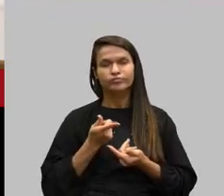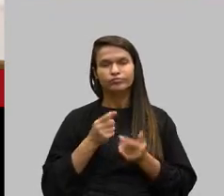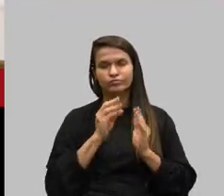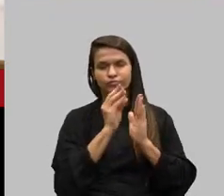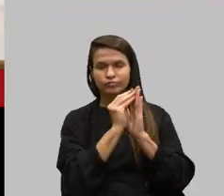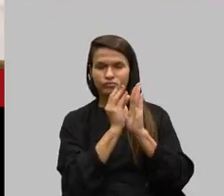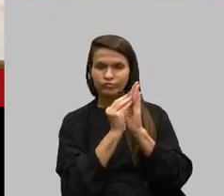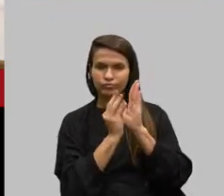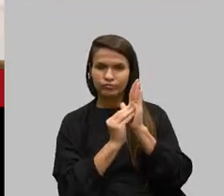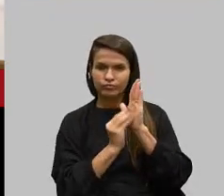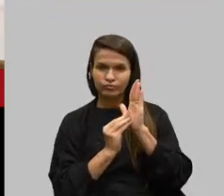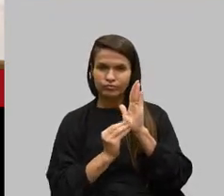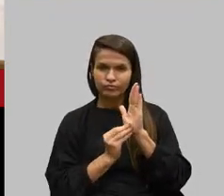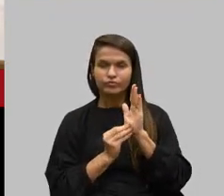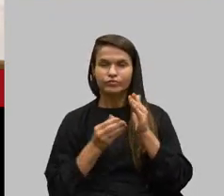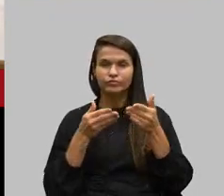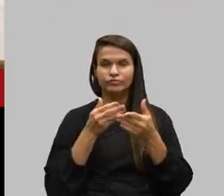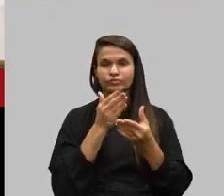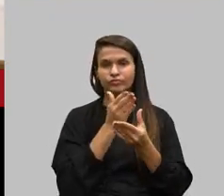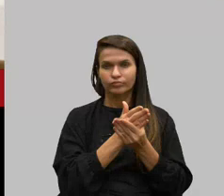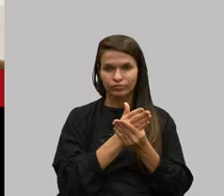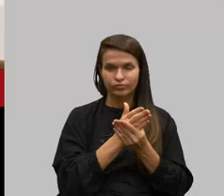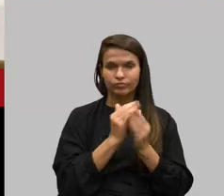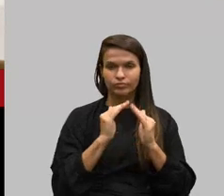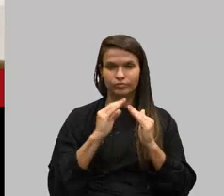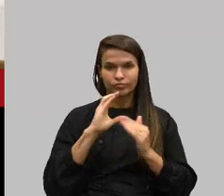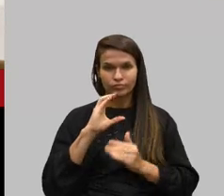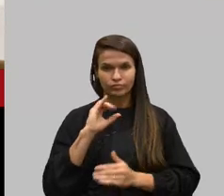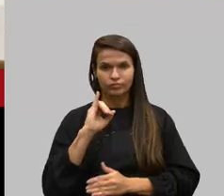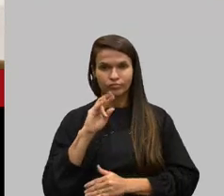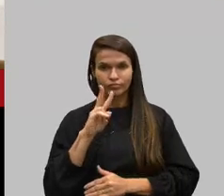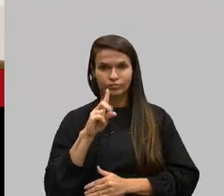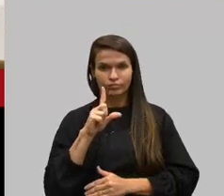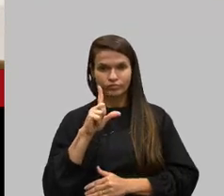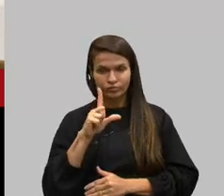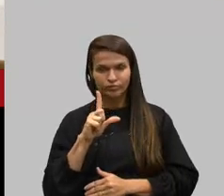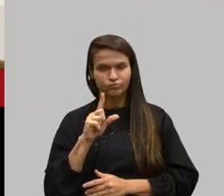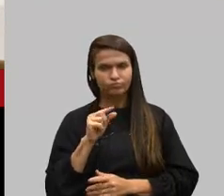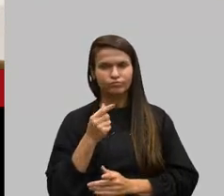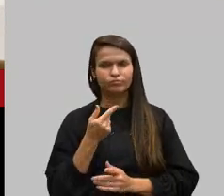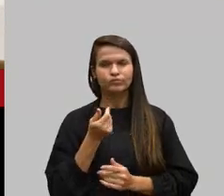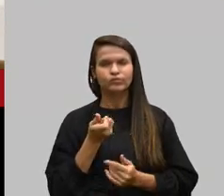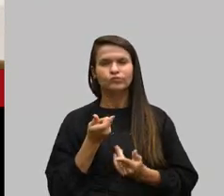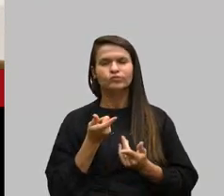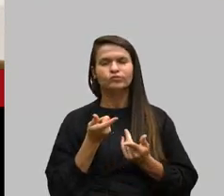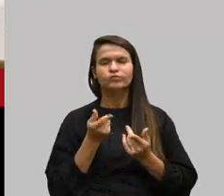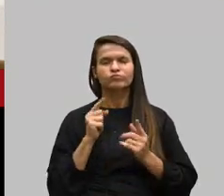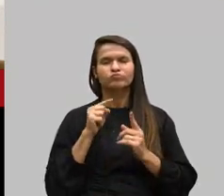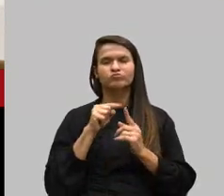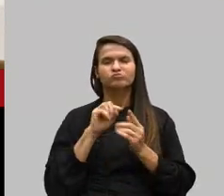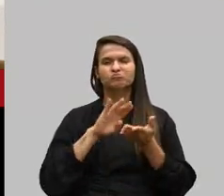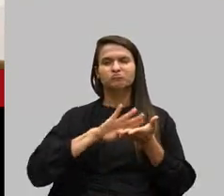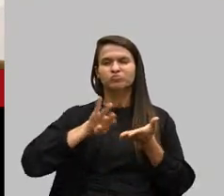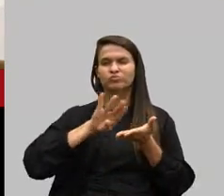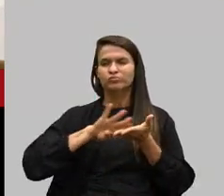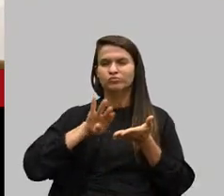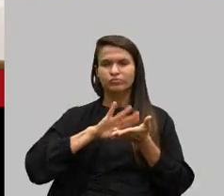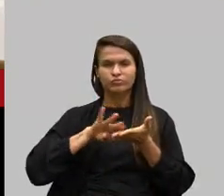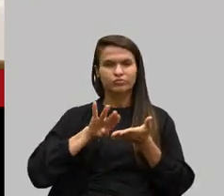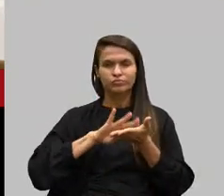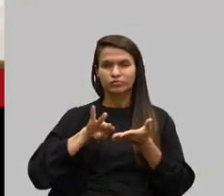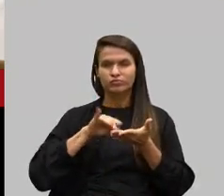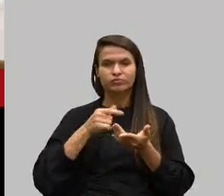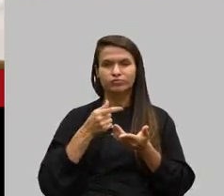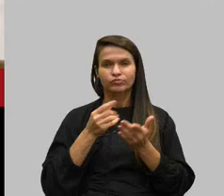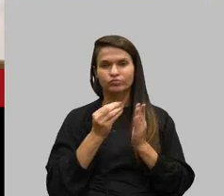pasta da casa civil e aí de maneira bem objetiva nós não tiramos nenhum tipo de ação